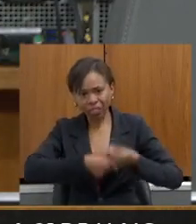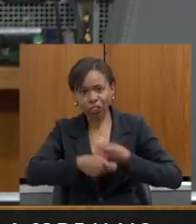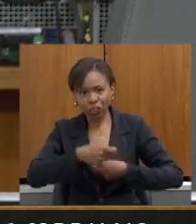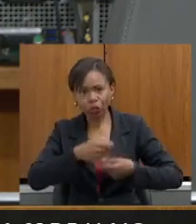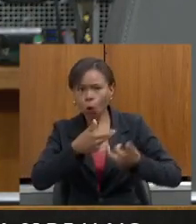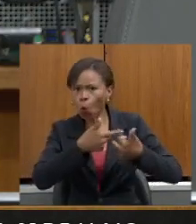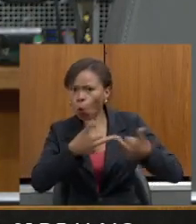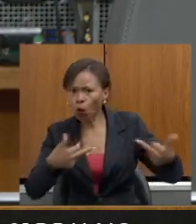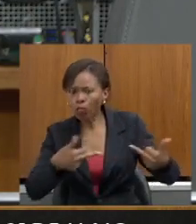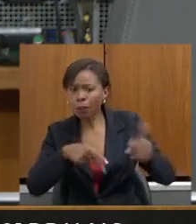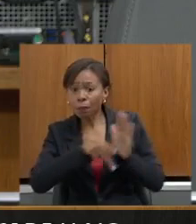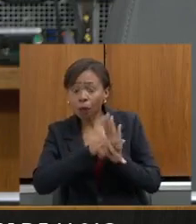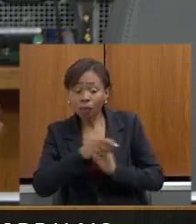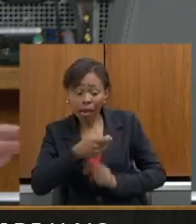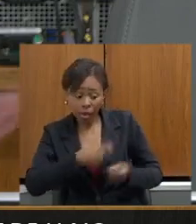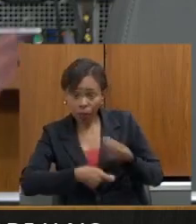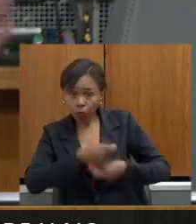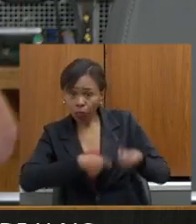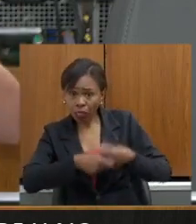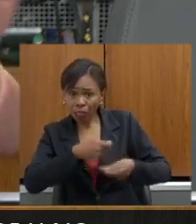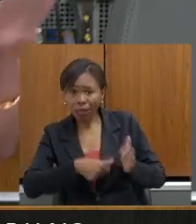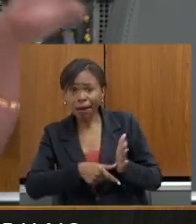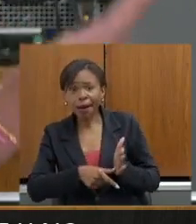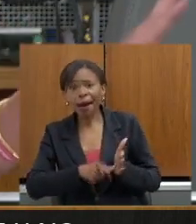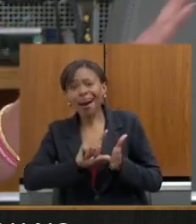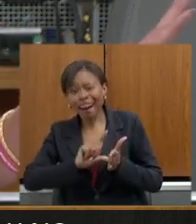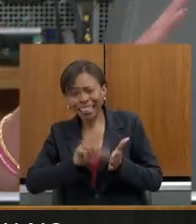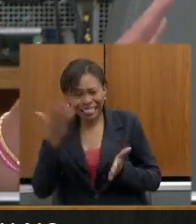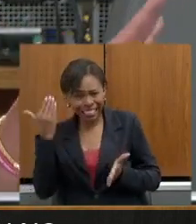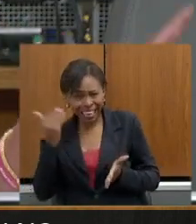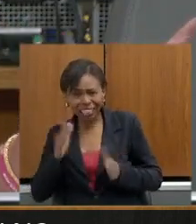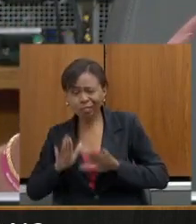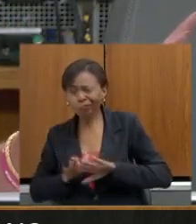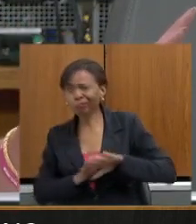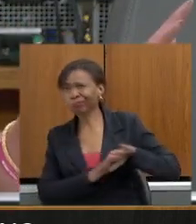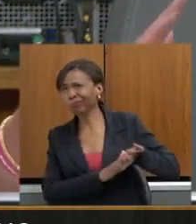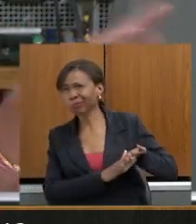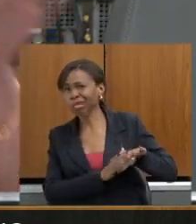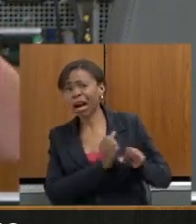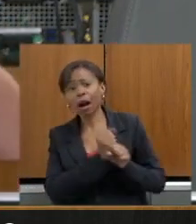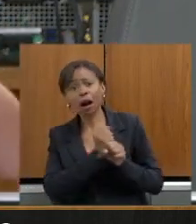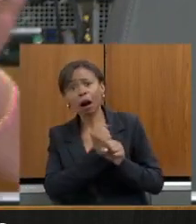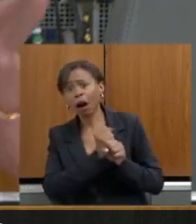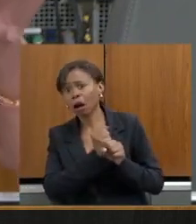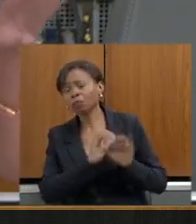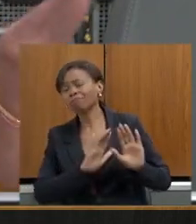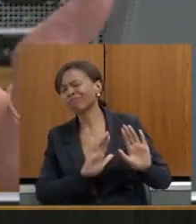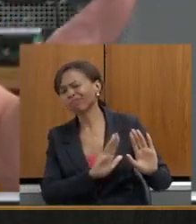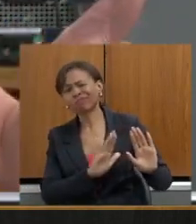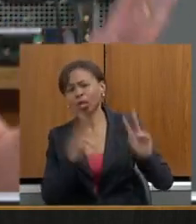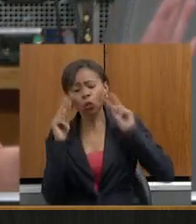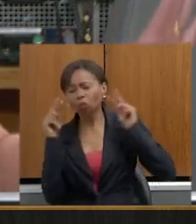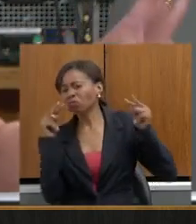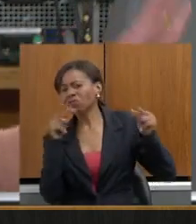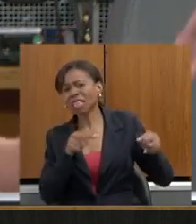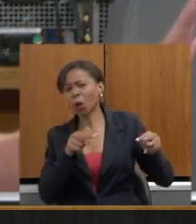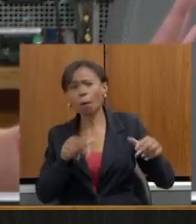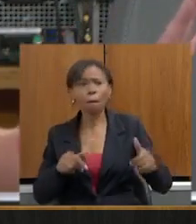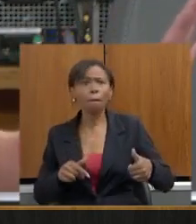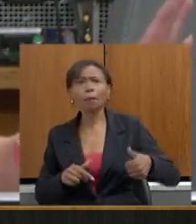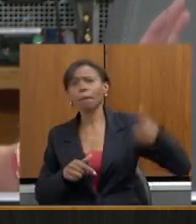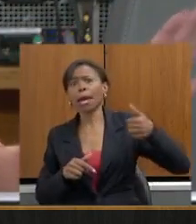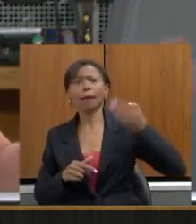as questões administrativas e elas foram deixadas meio que de lado por muitos anos elas não eram vistas como